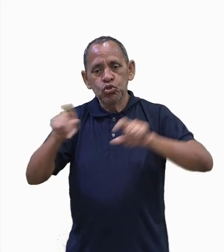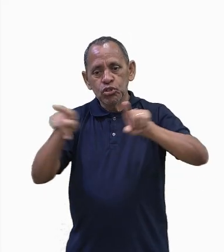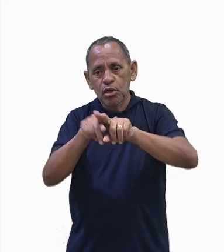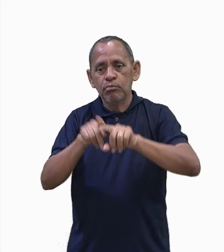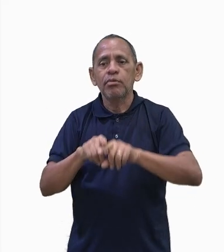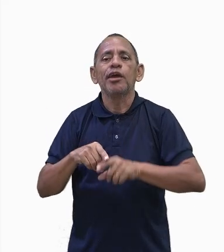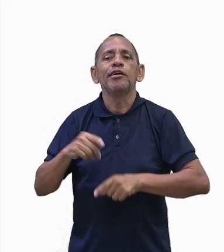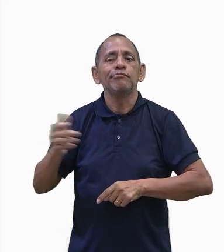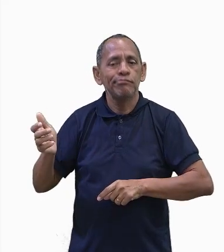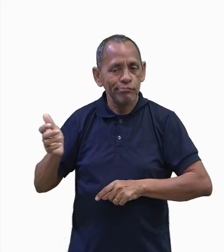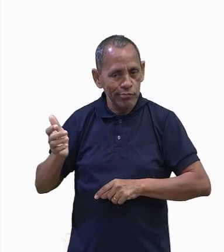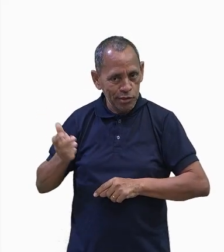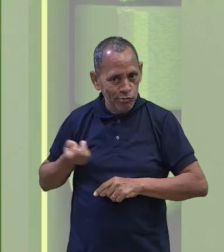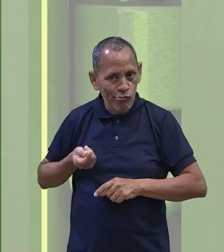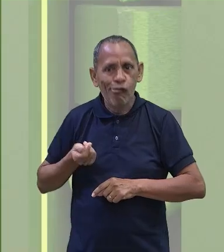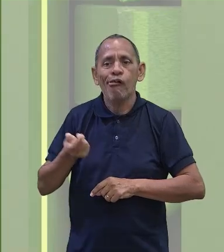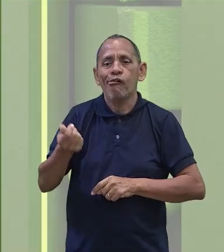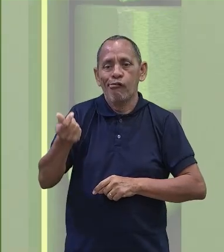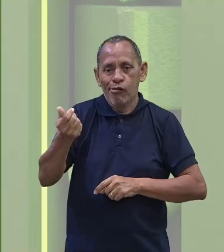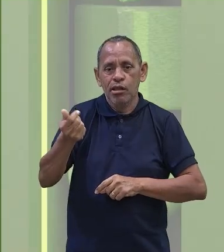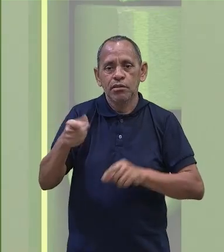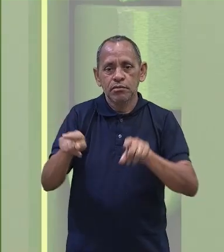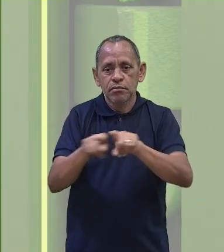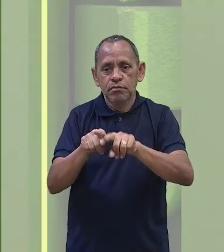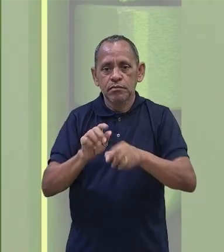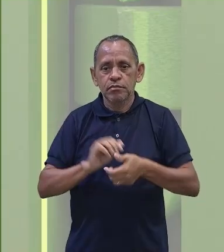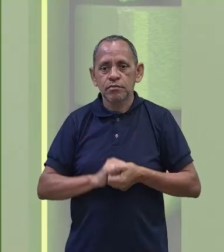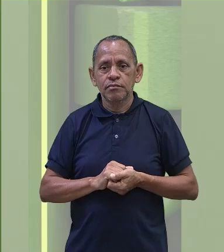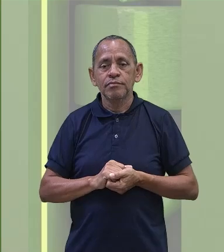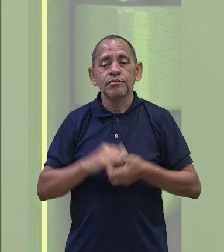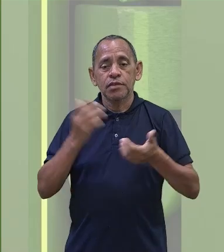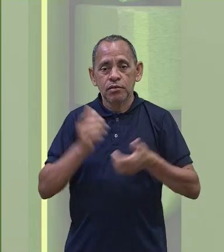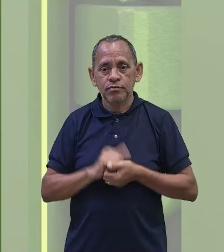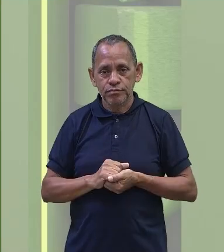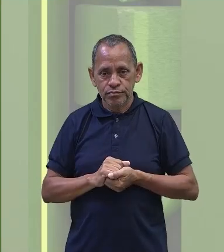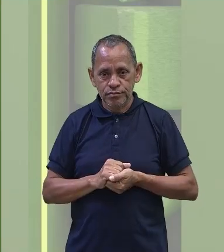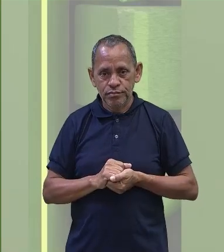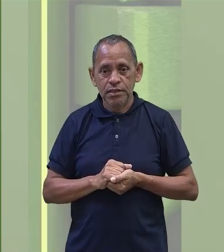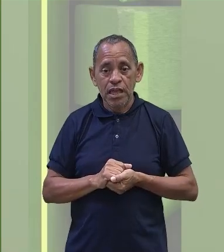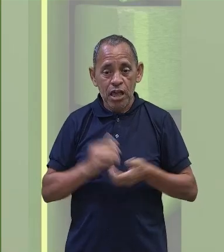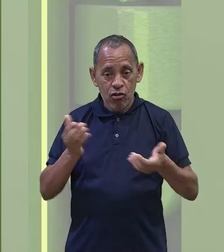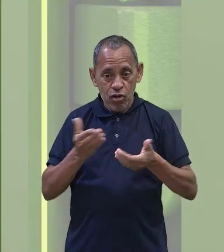ainda são muito caros. E assim, nós, né, estamos